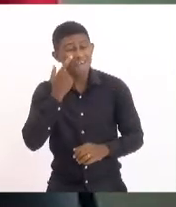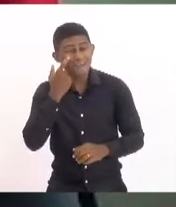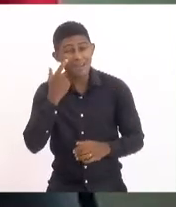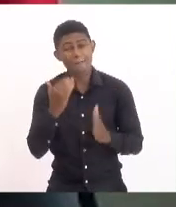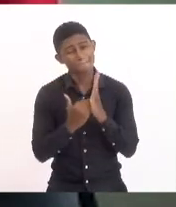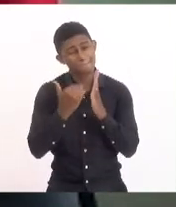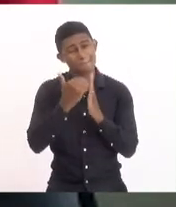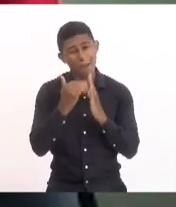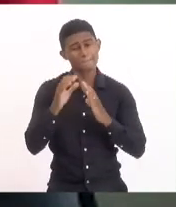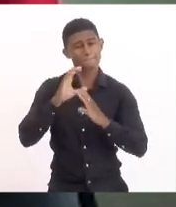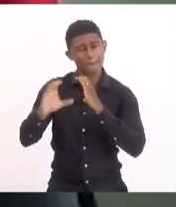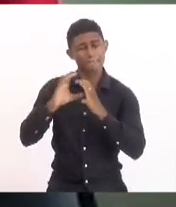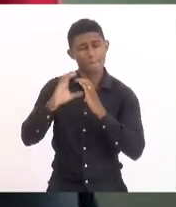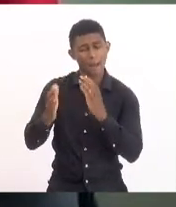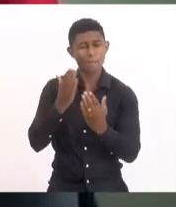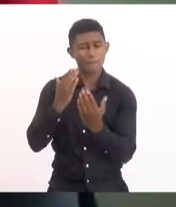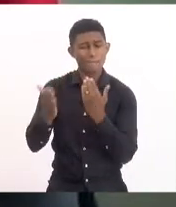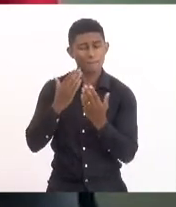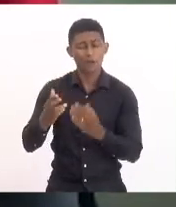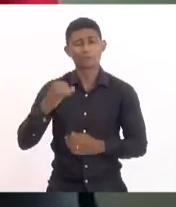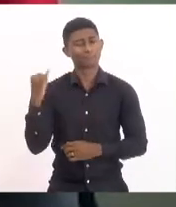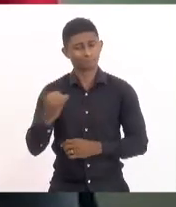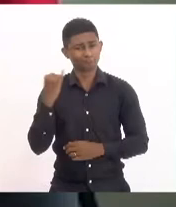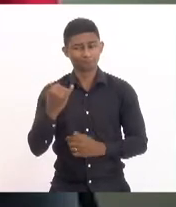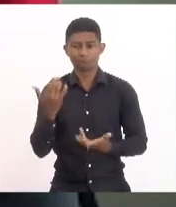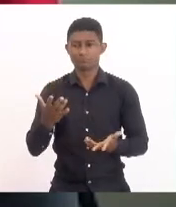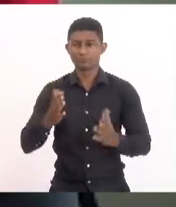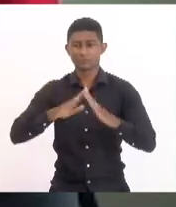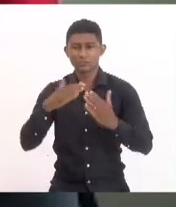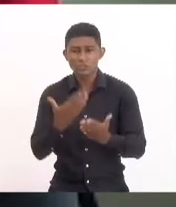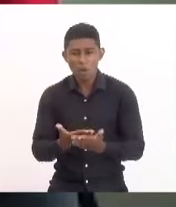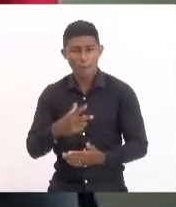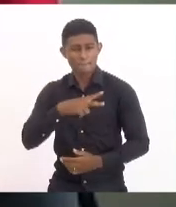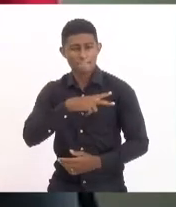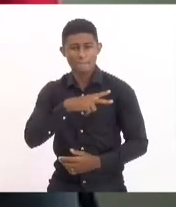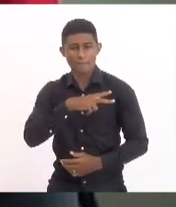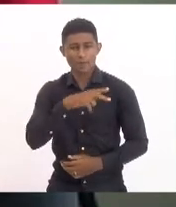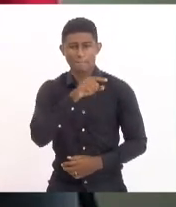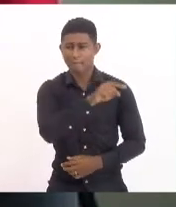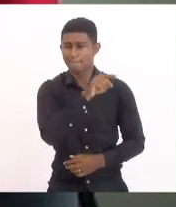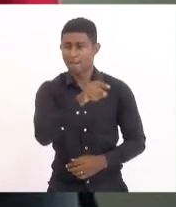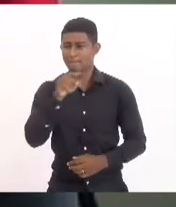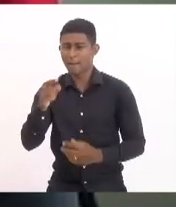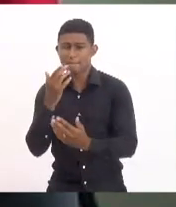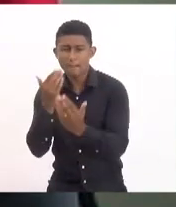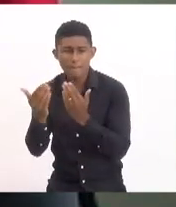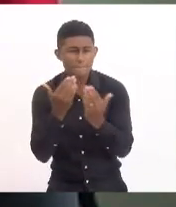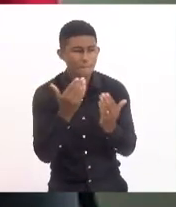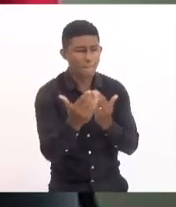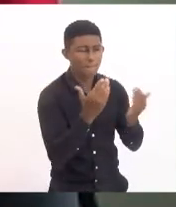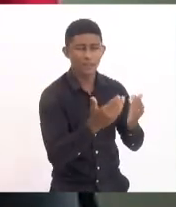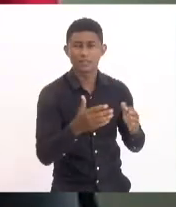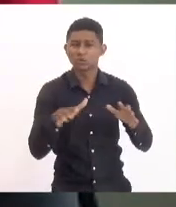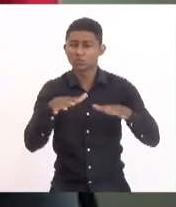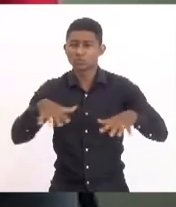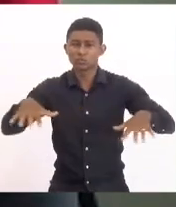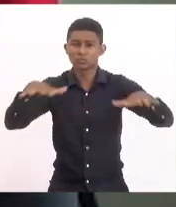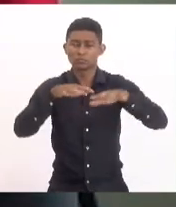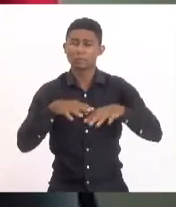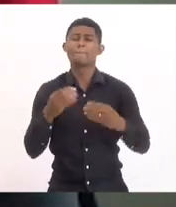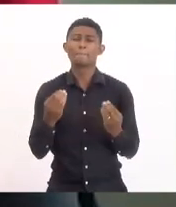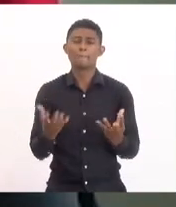diálogo com essa rede das escolas privadas, para que a gente possa, então, num segundo